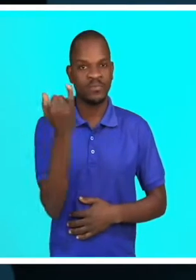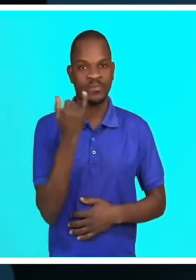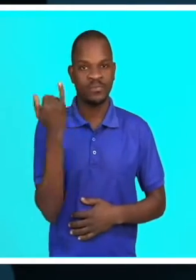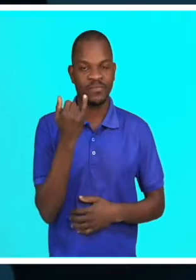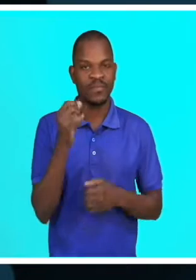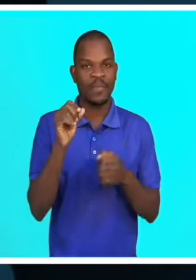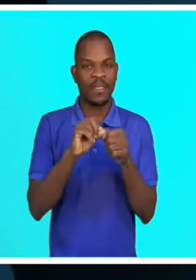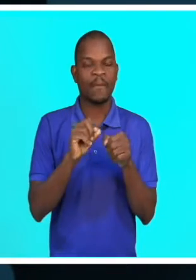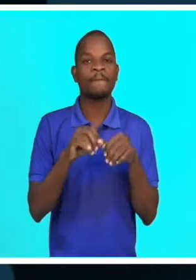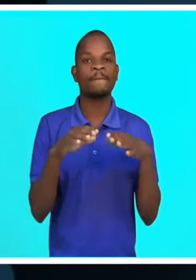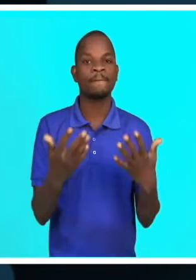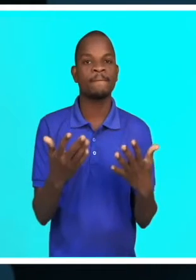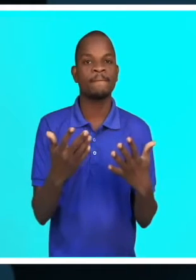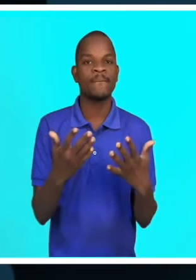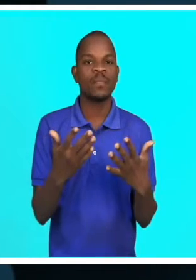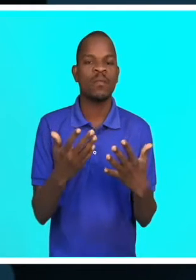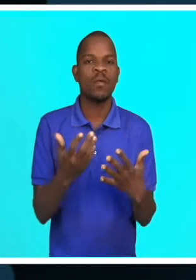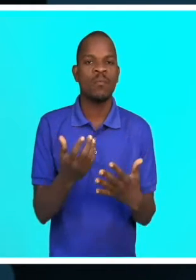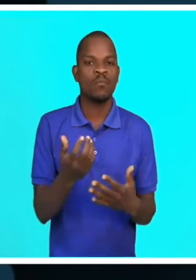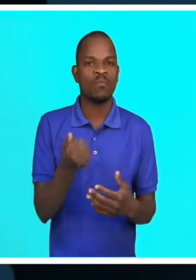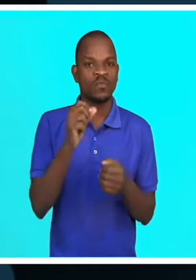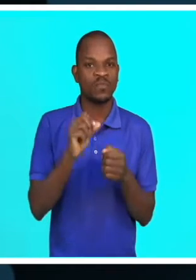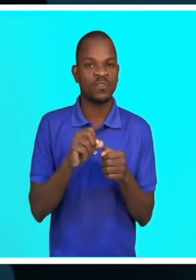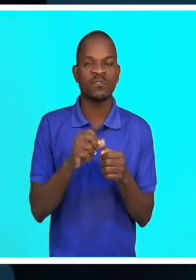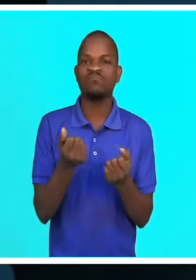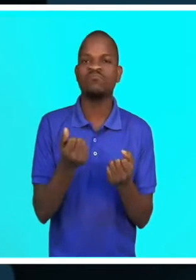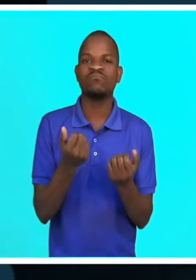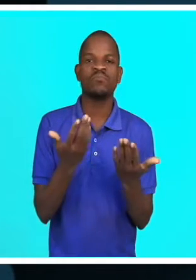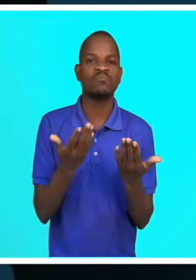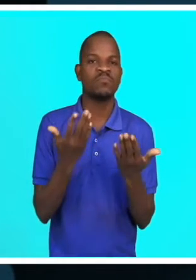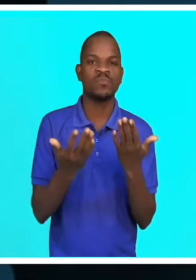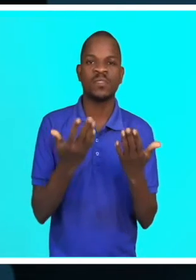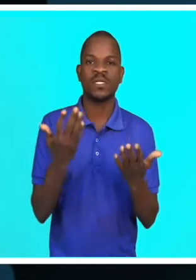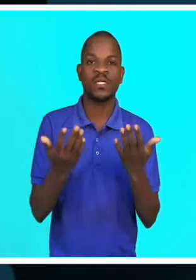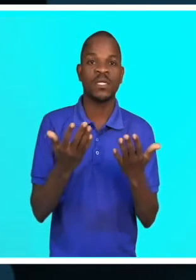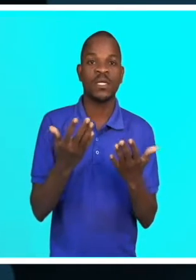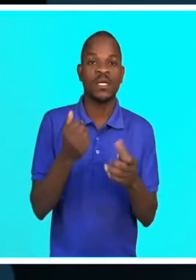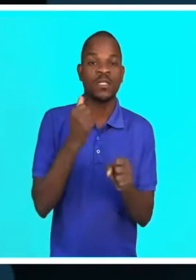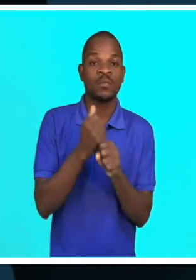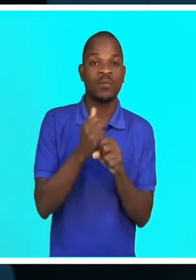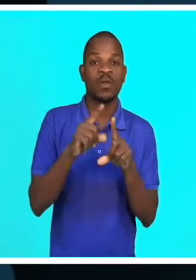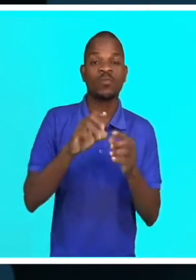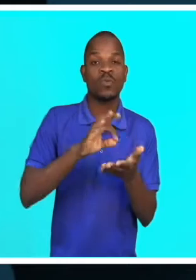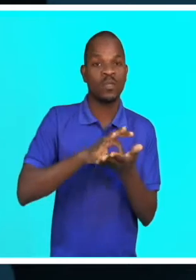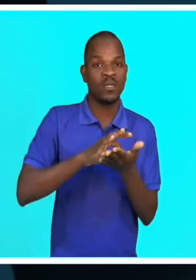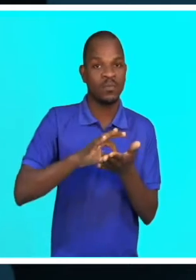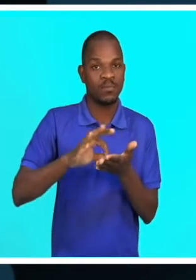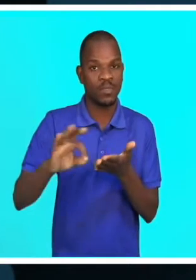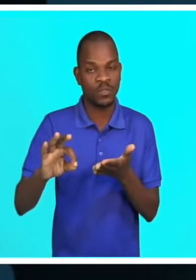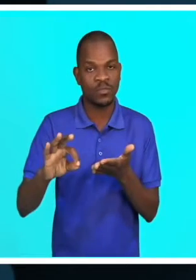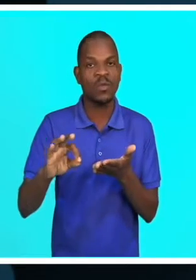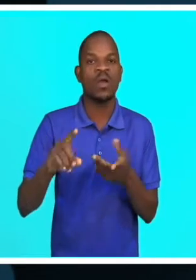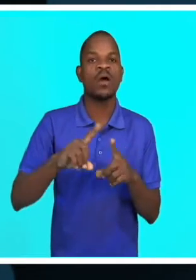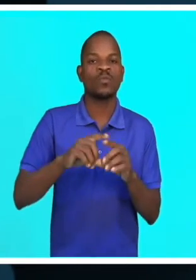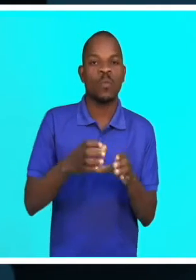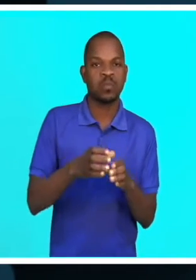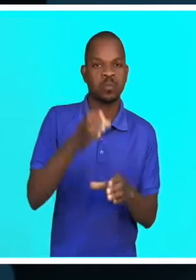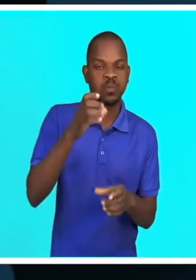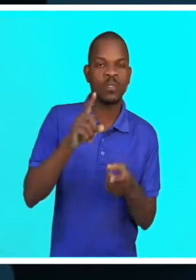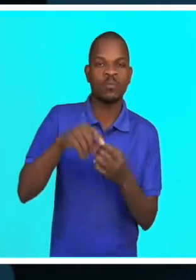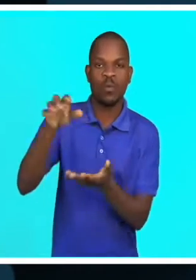fazer especificamente a, como é que é, a limpeza das garrafas, a limpeza dos